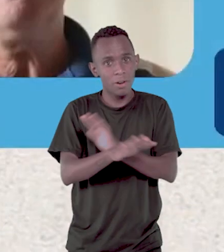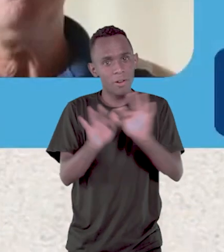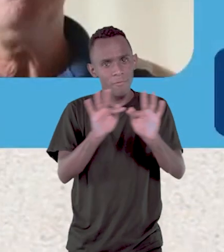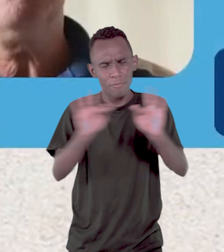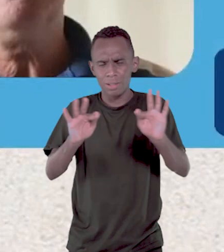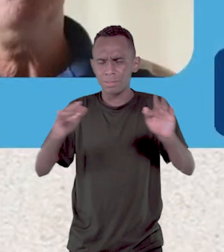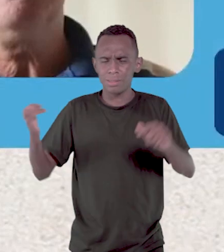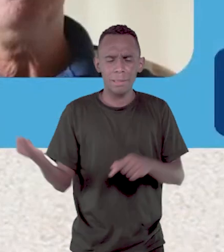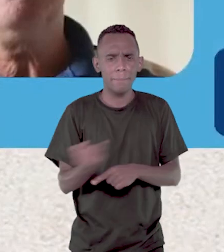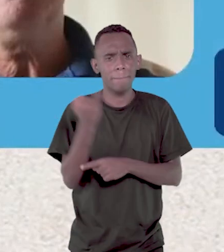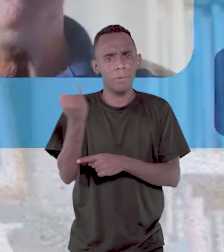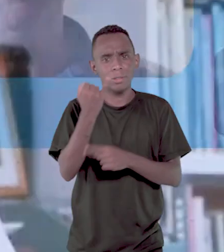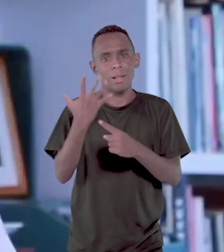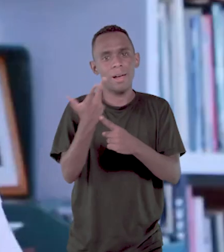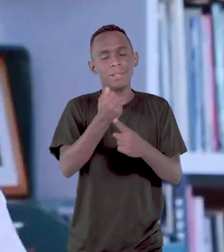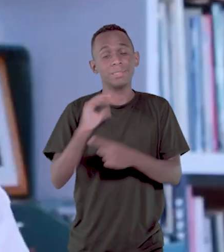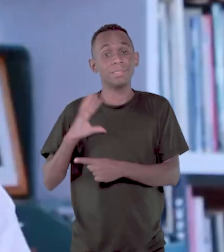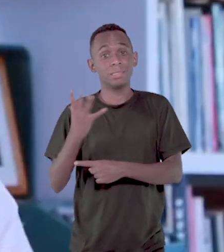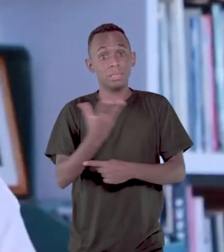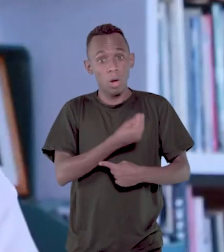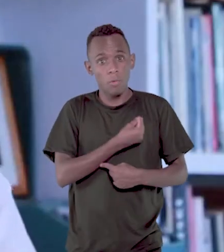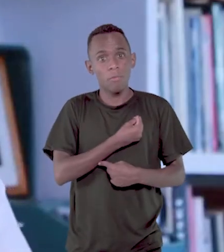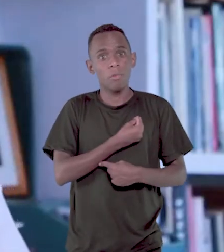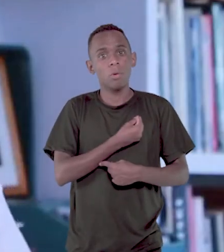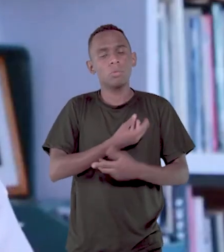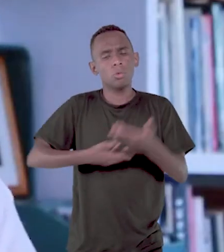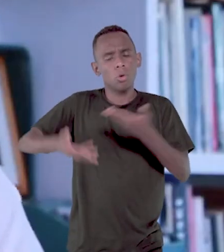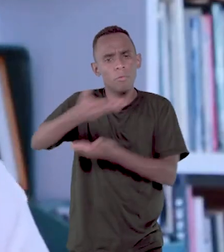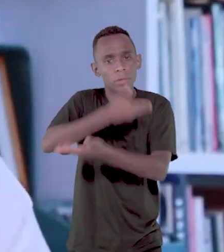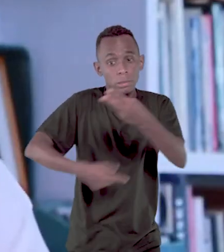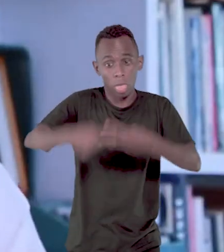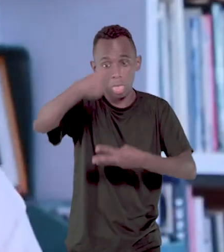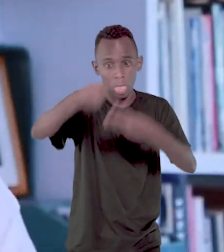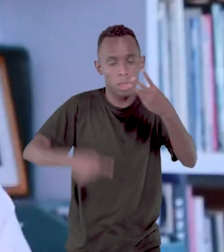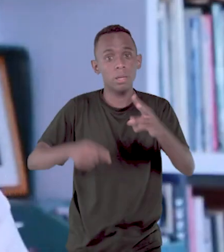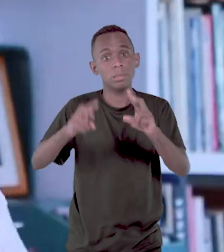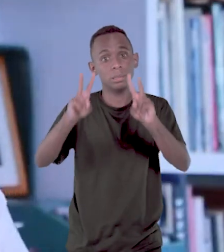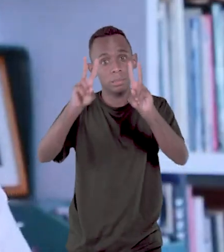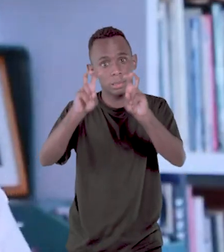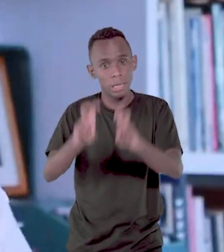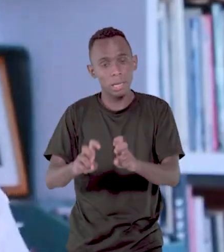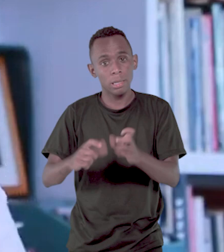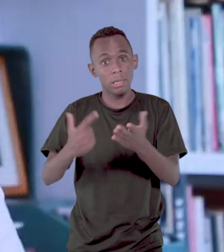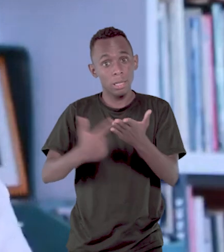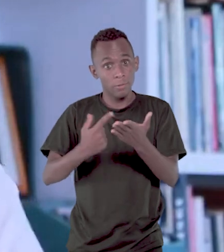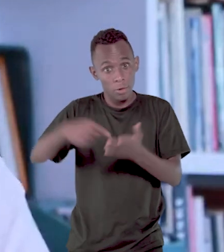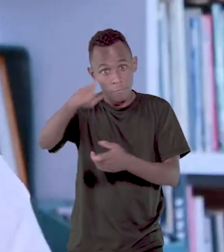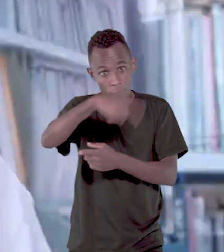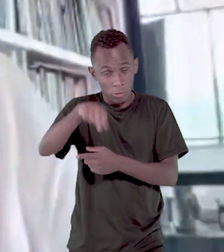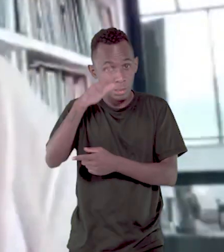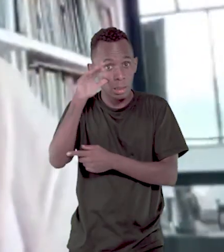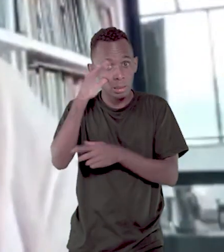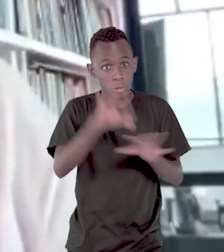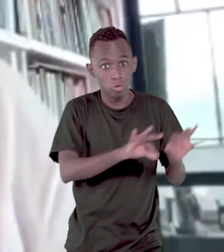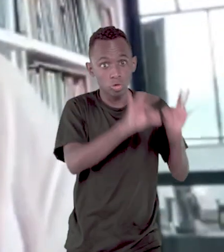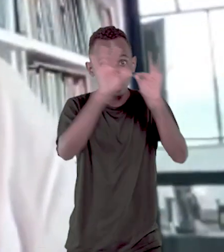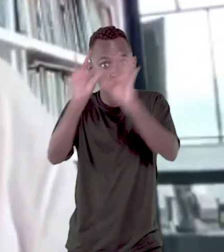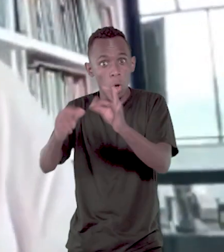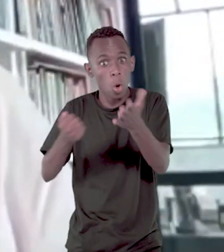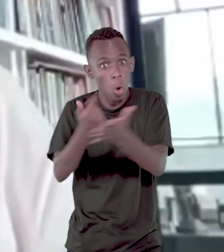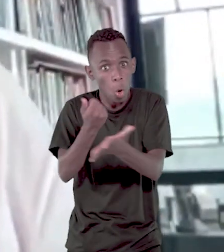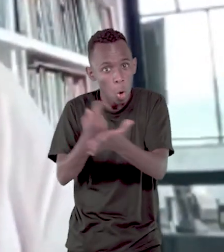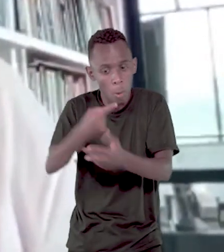essa frase maravilhosa do Rufato, que conversou sobre 3 livros aqui com a gente. Portanto, você que está nos